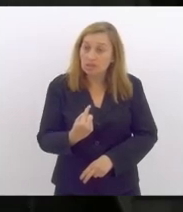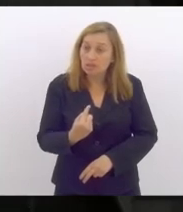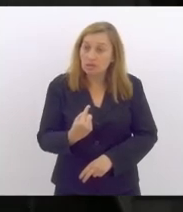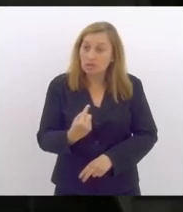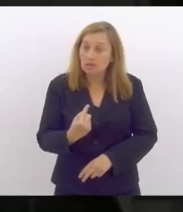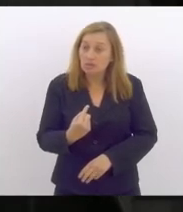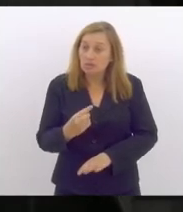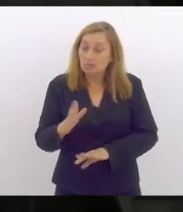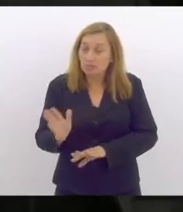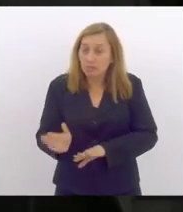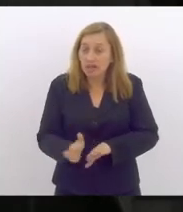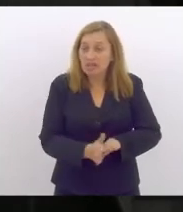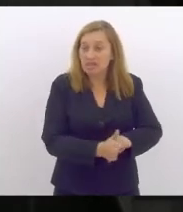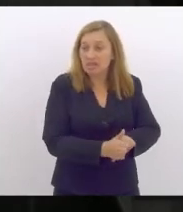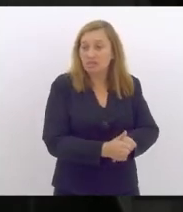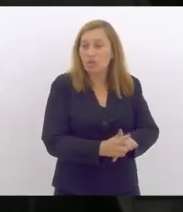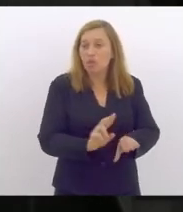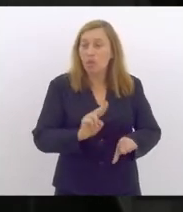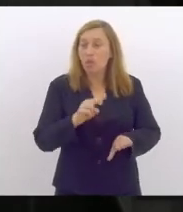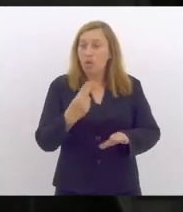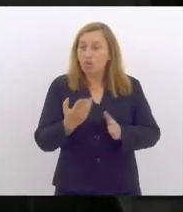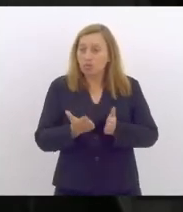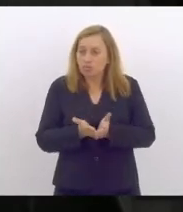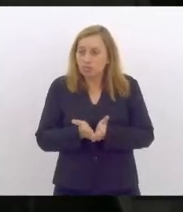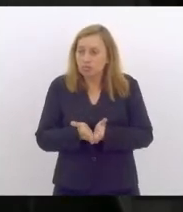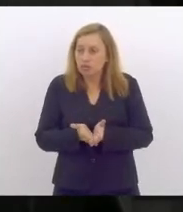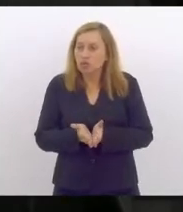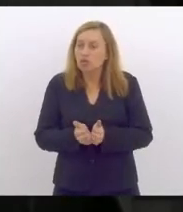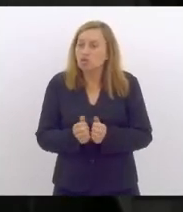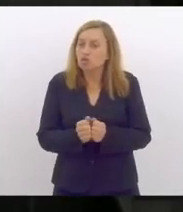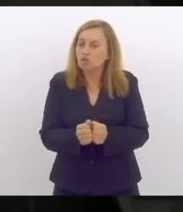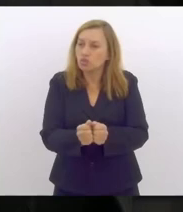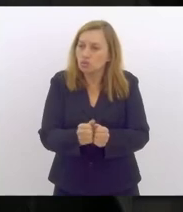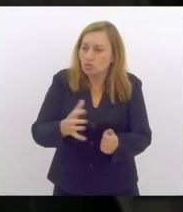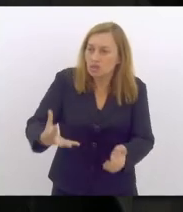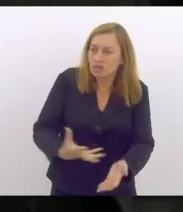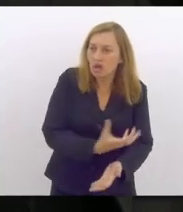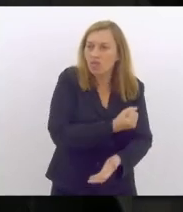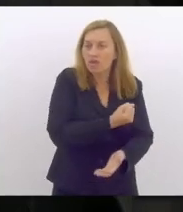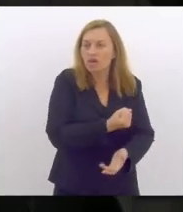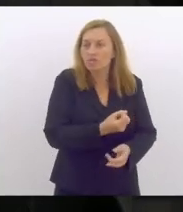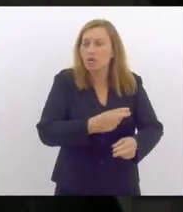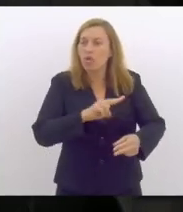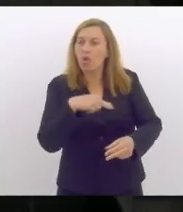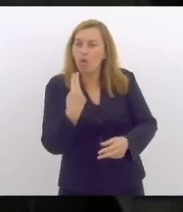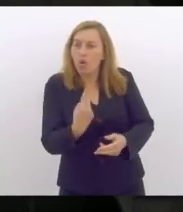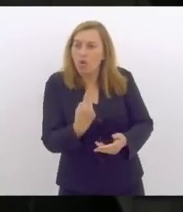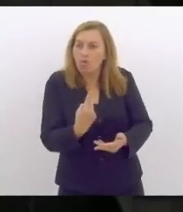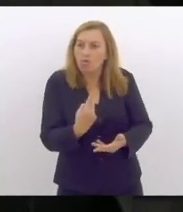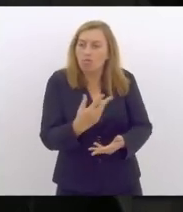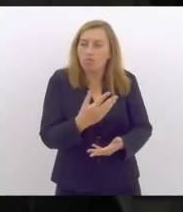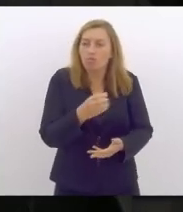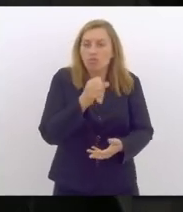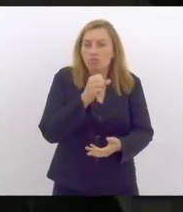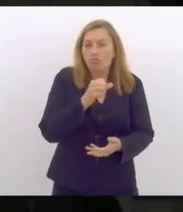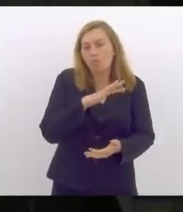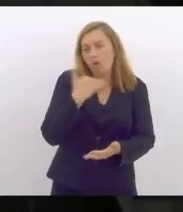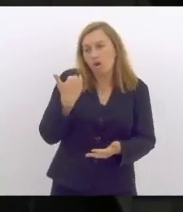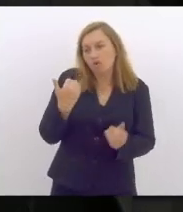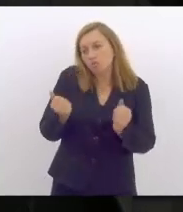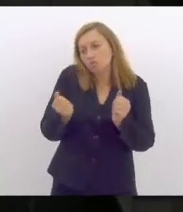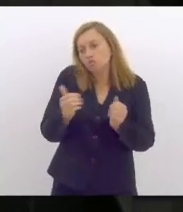barco. Ou nos salvamos juntos, ou feneceremos também juntos. Não? Este é, no